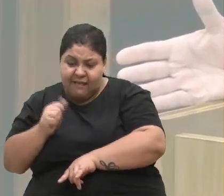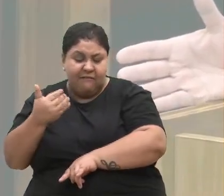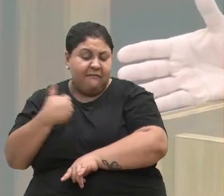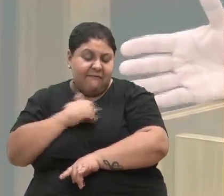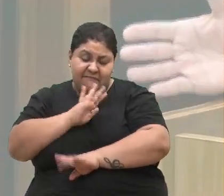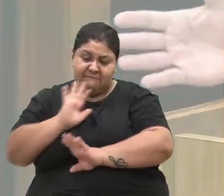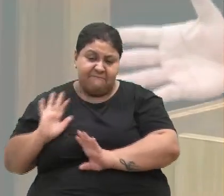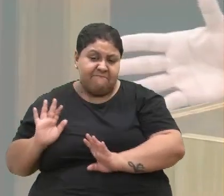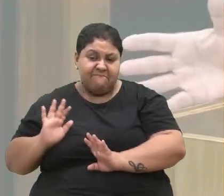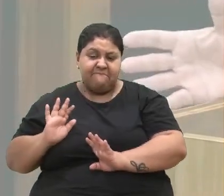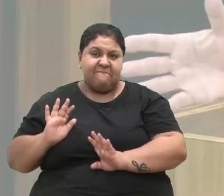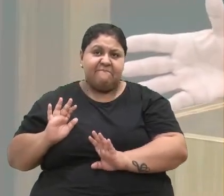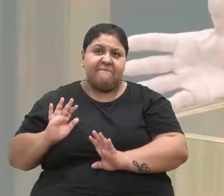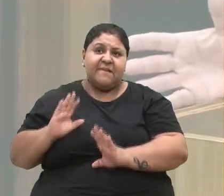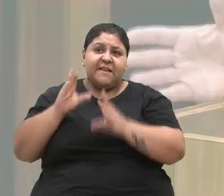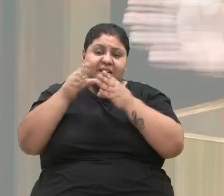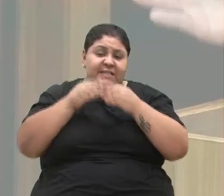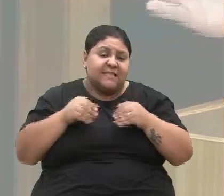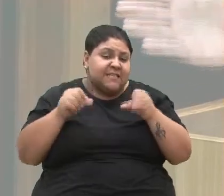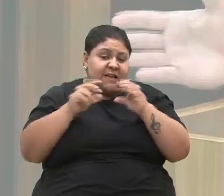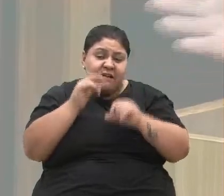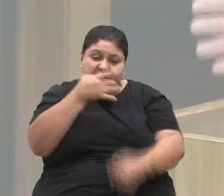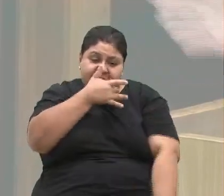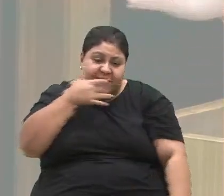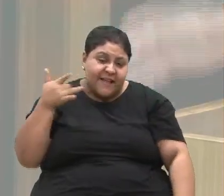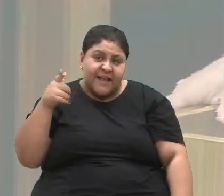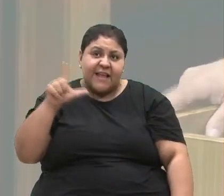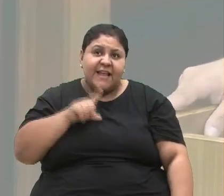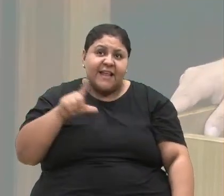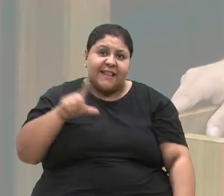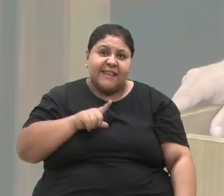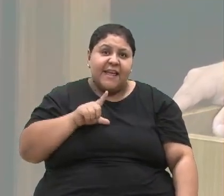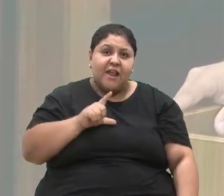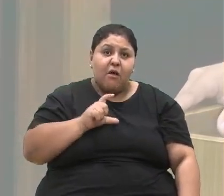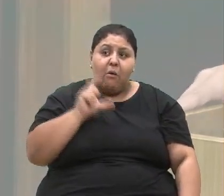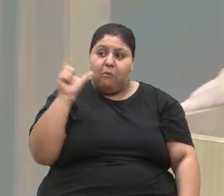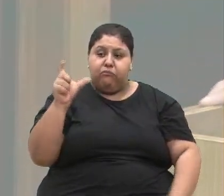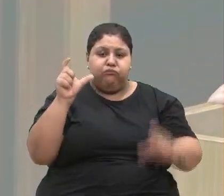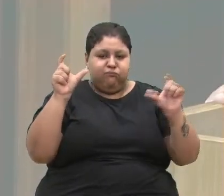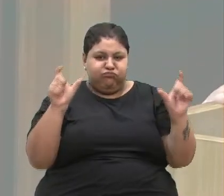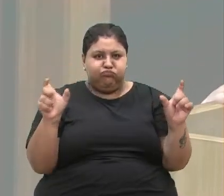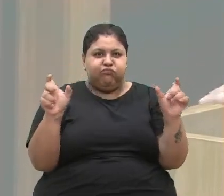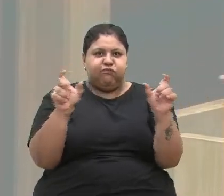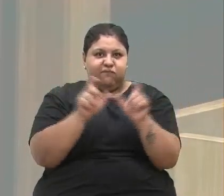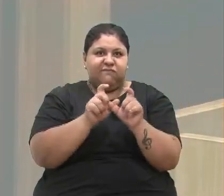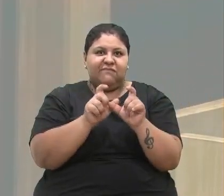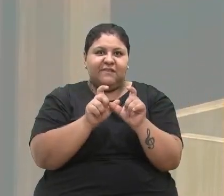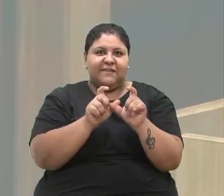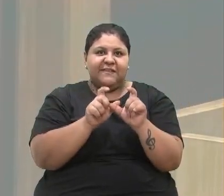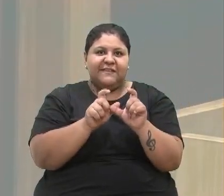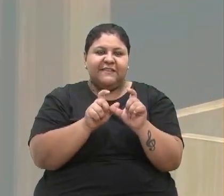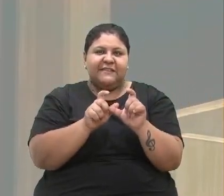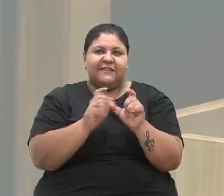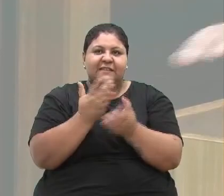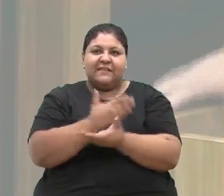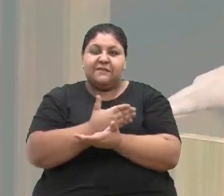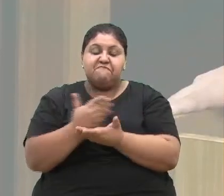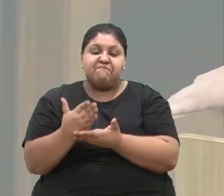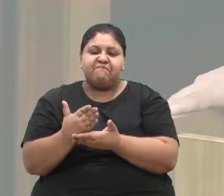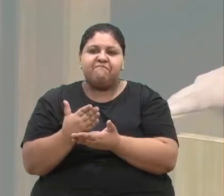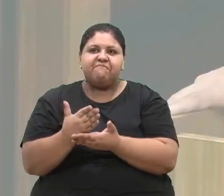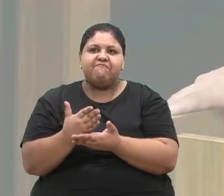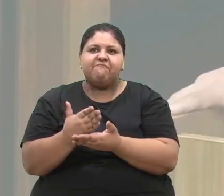mais simples e fácil do que ter a Jessie e o Tequila da música Skank. E partilho com vocês,